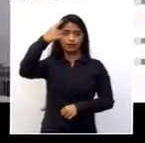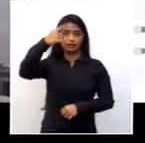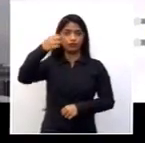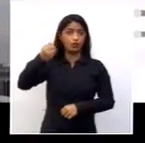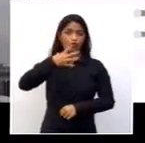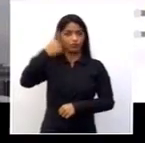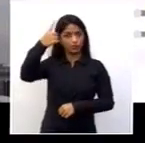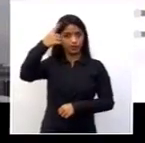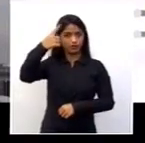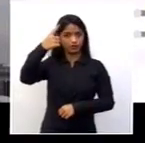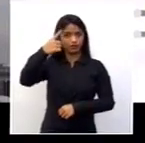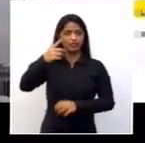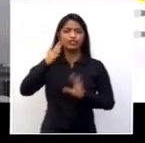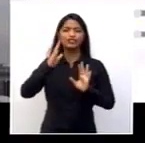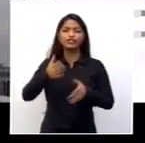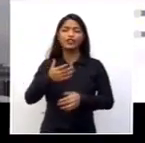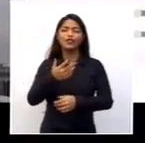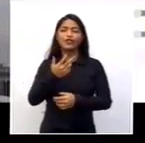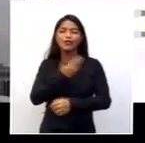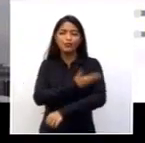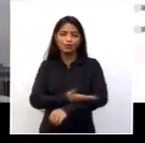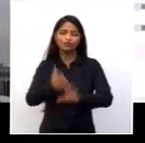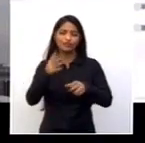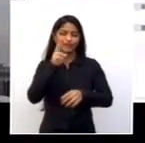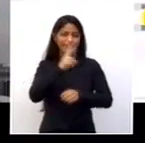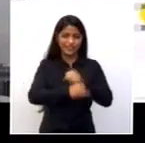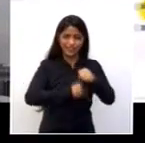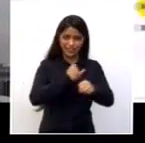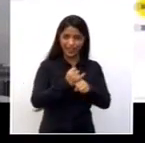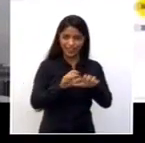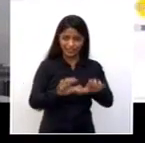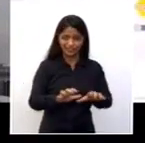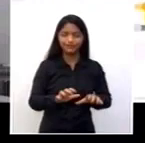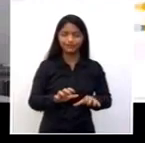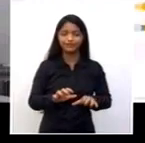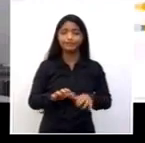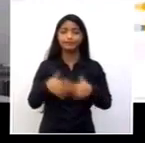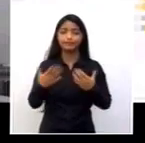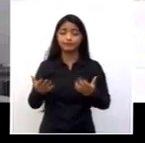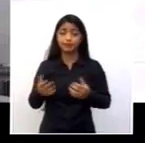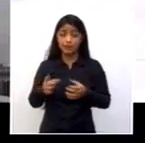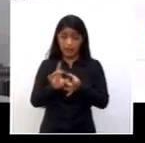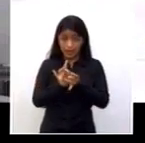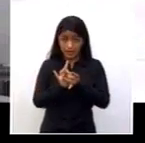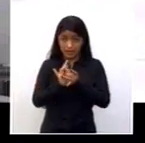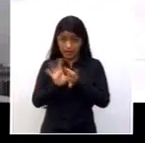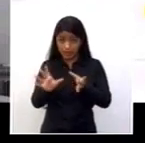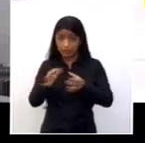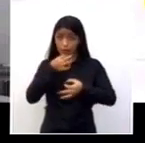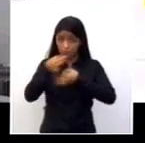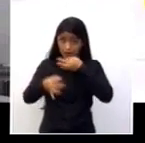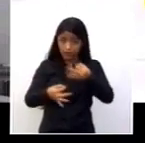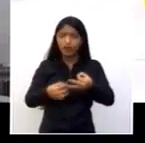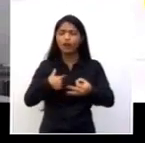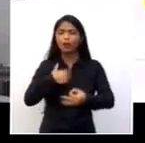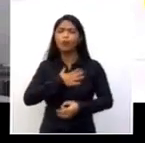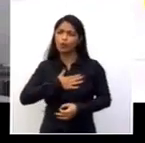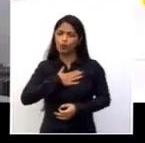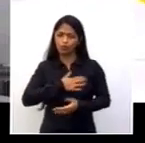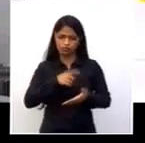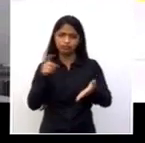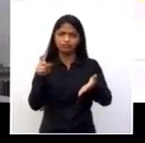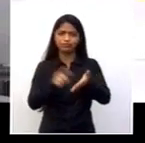já está acostumado com o feed de notícias. Se vai permitir comentário, eu gosto que permita comentário